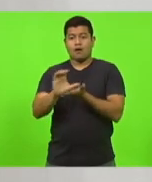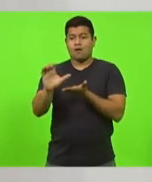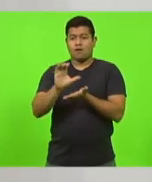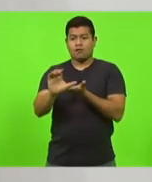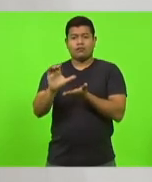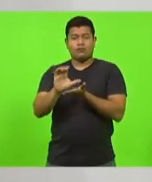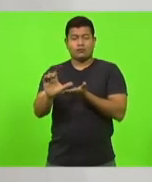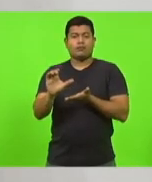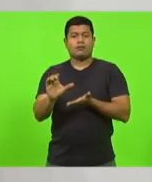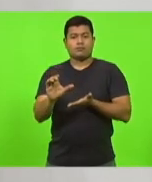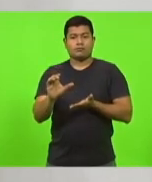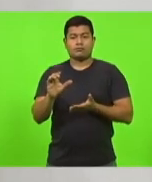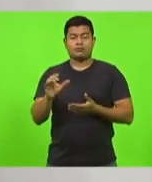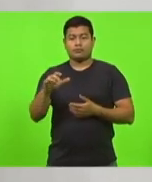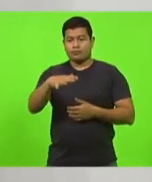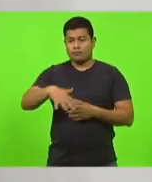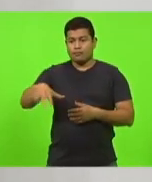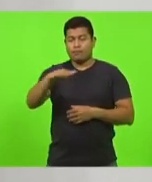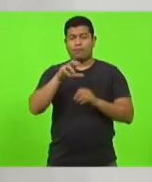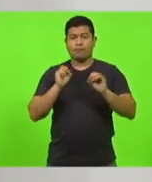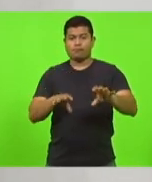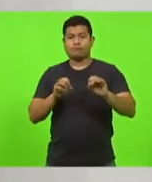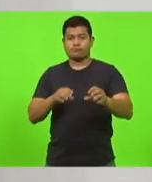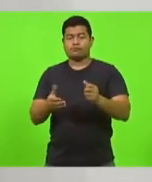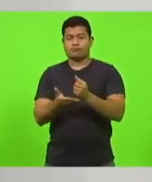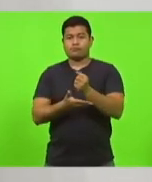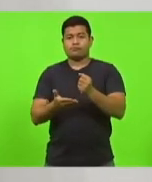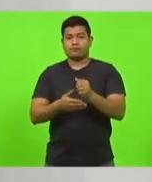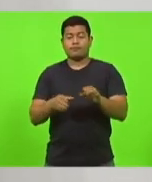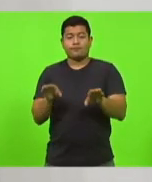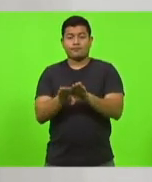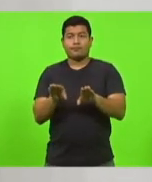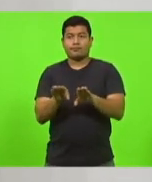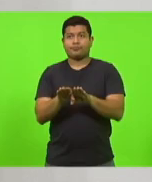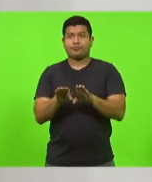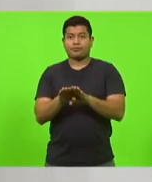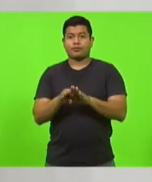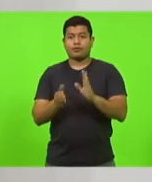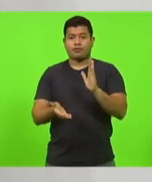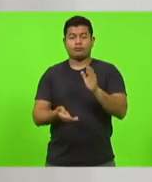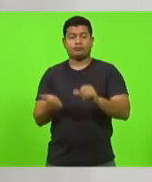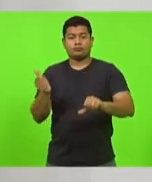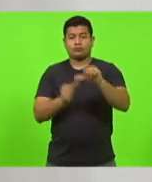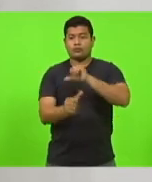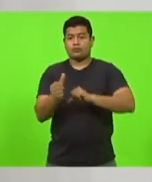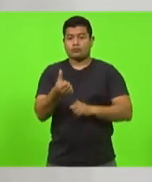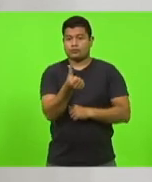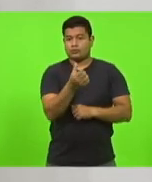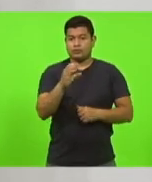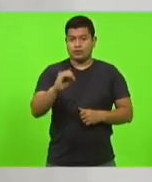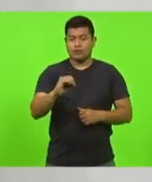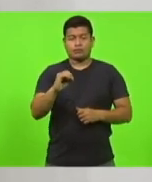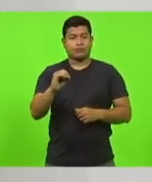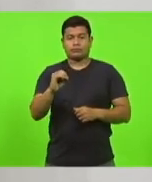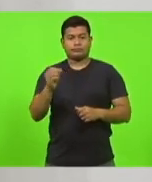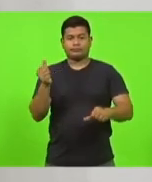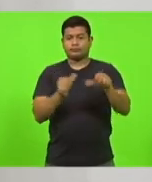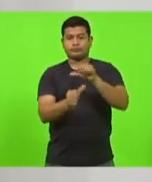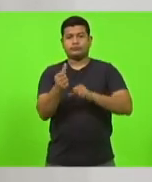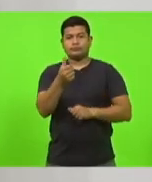básica. E também conseguimos passar de 60% para 70%